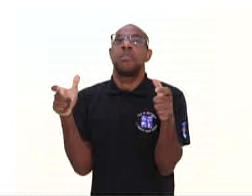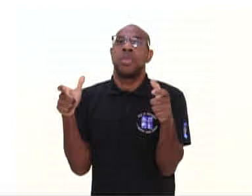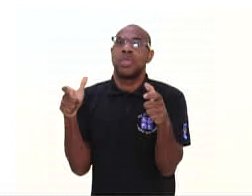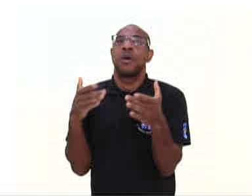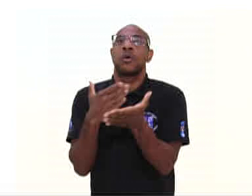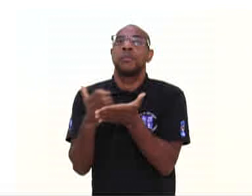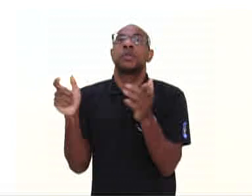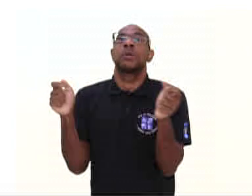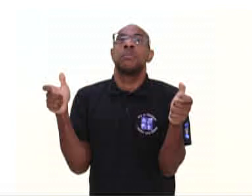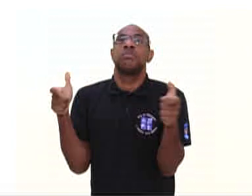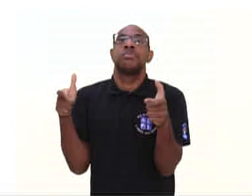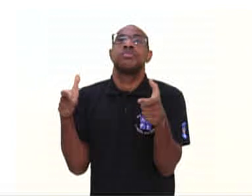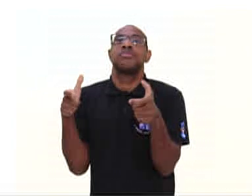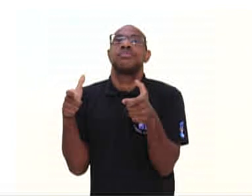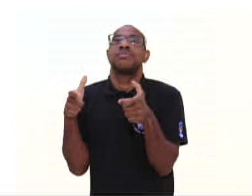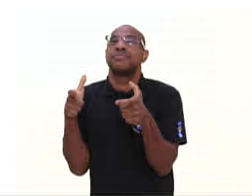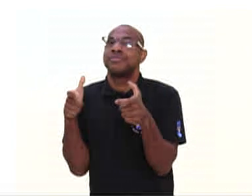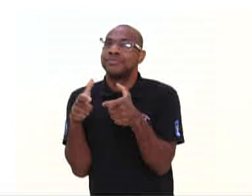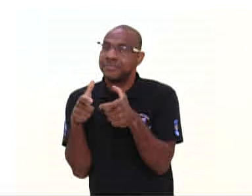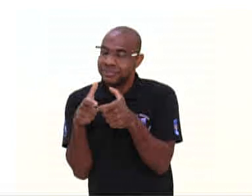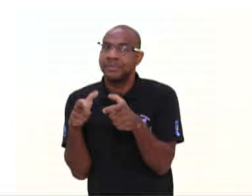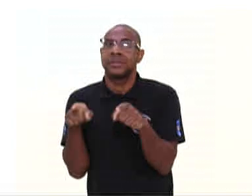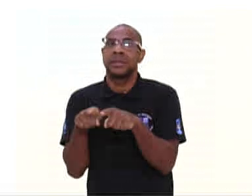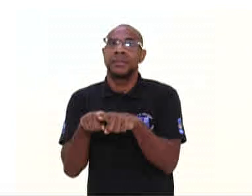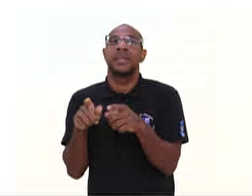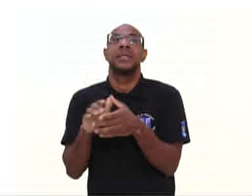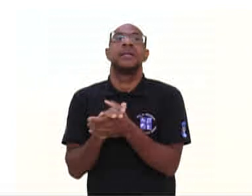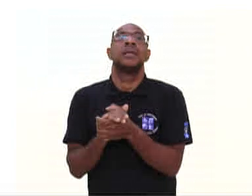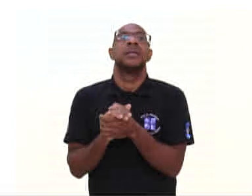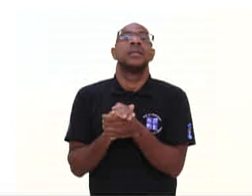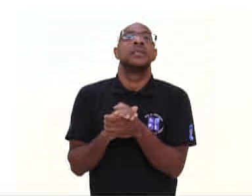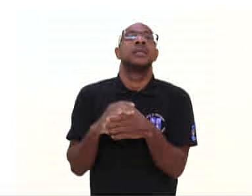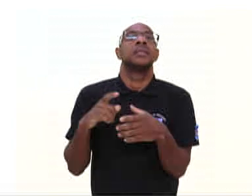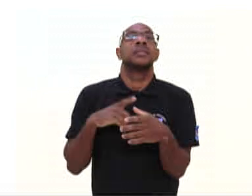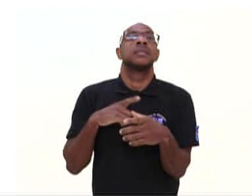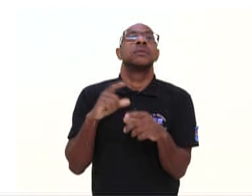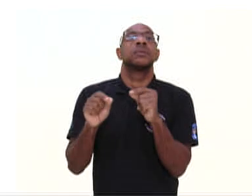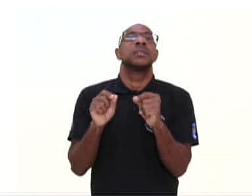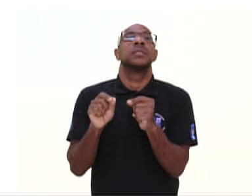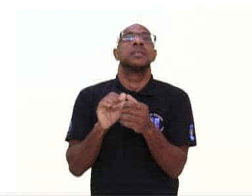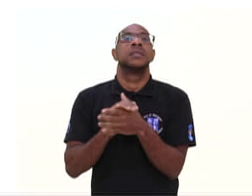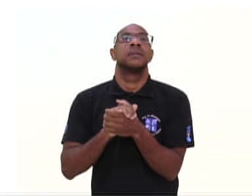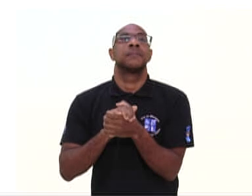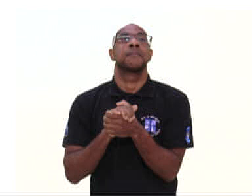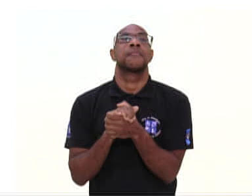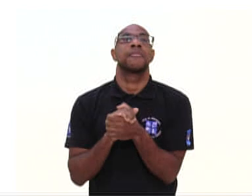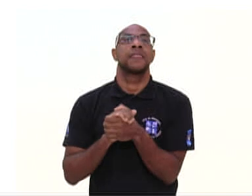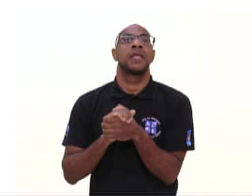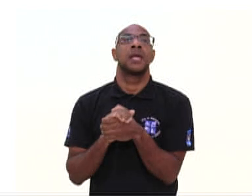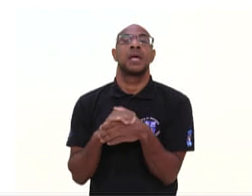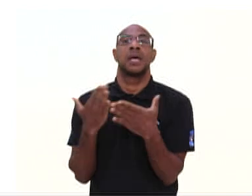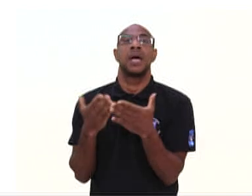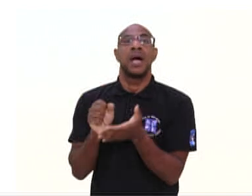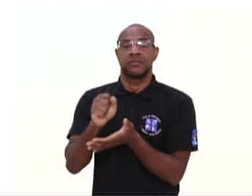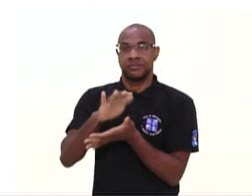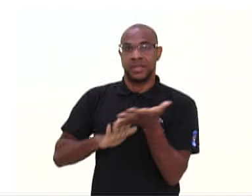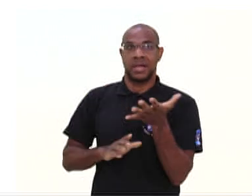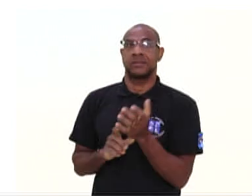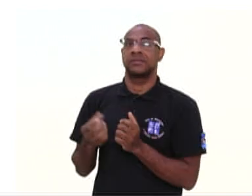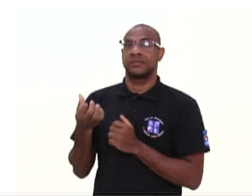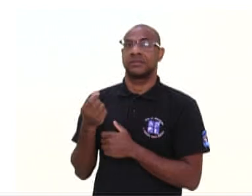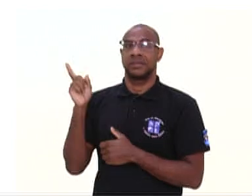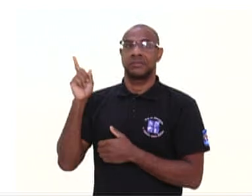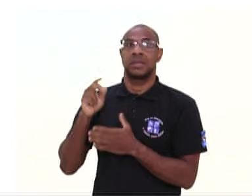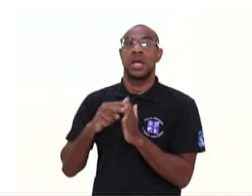fina e declínio de domicílios em que havia televisão de tubo ocorreram em todas as grandes regiões. Atividade 6 para vocês, minha